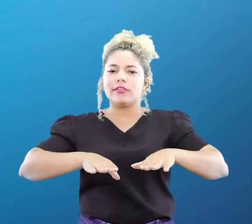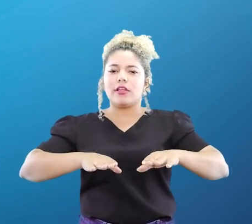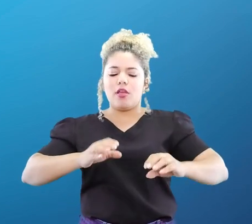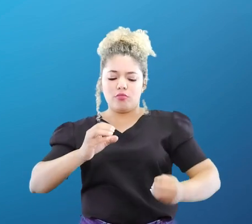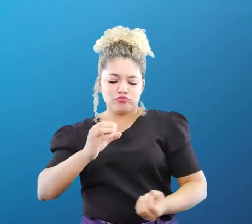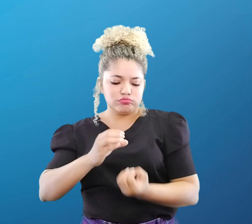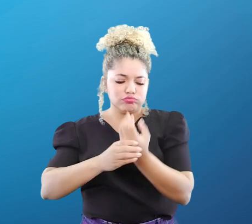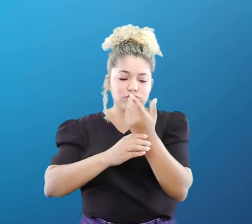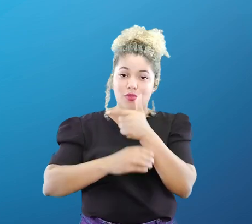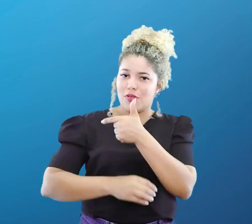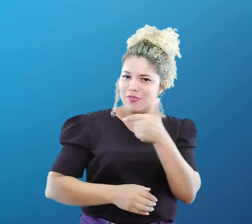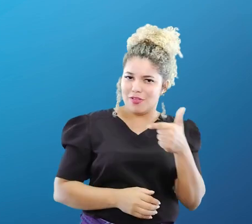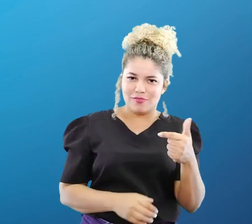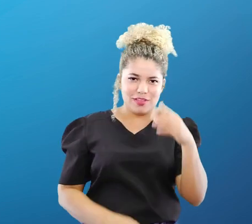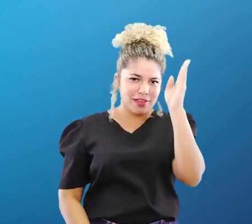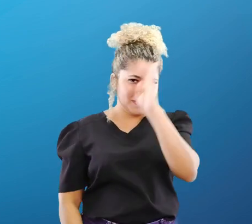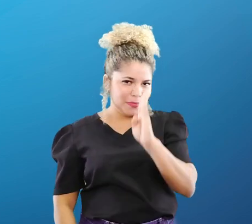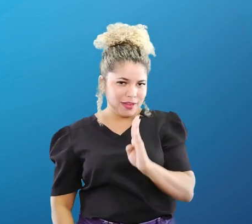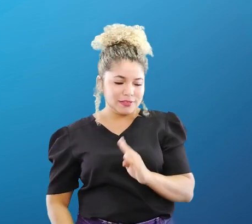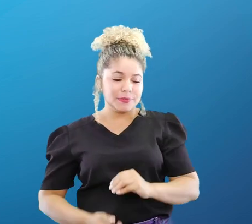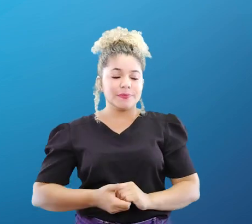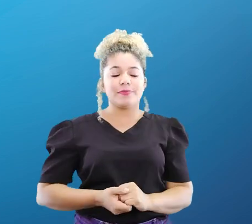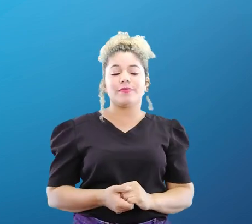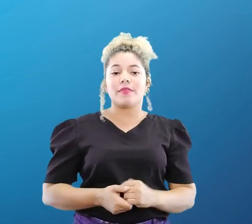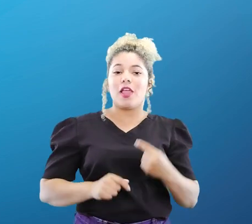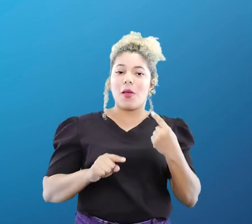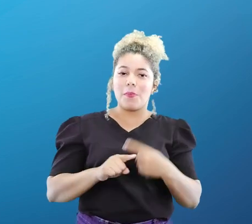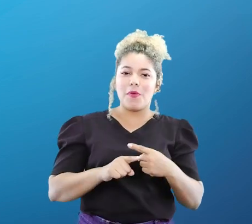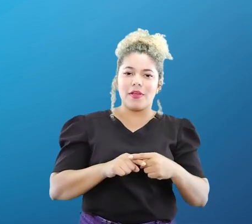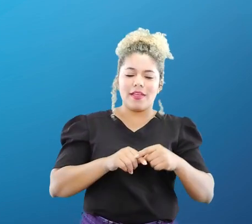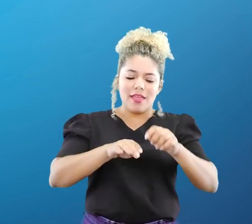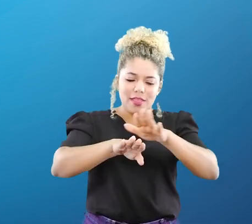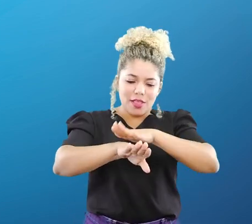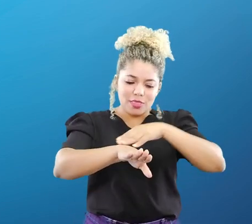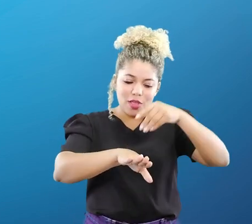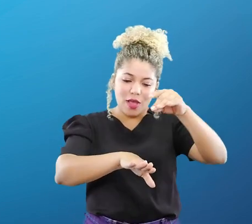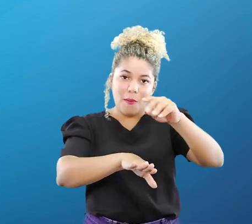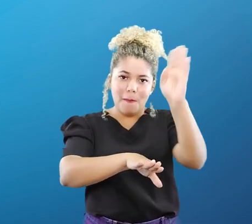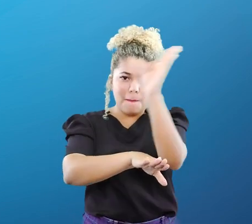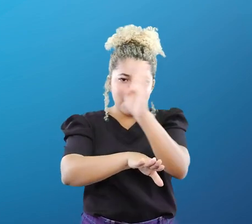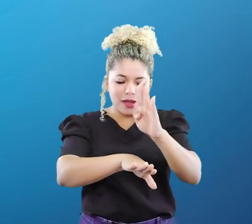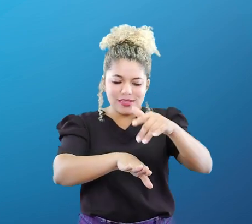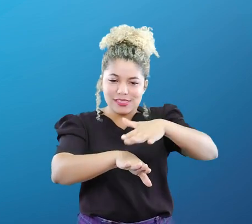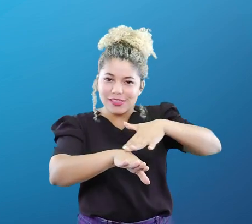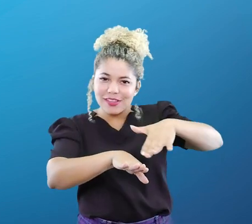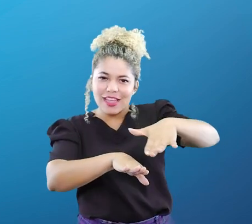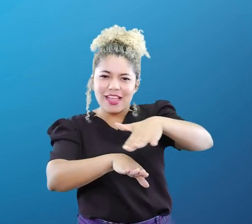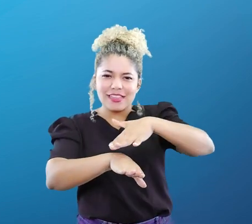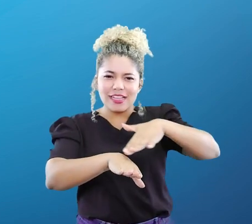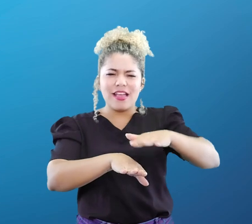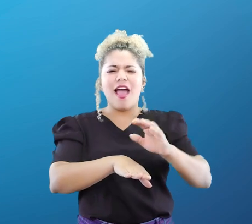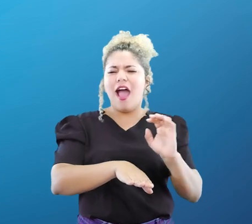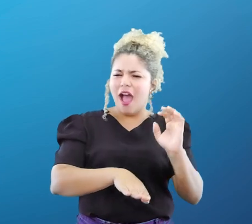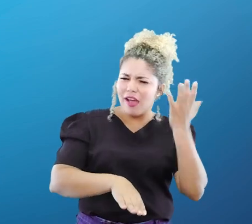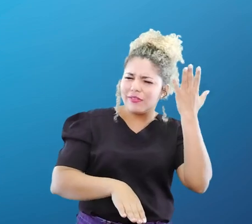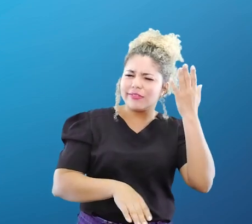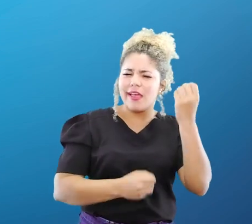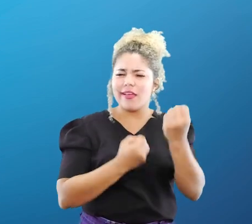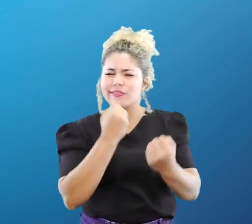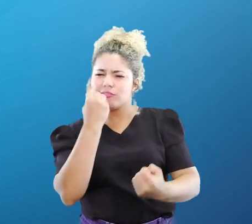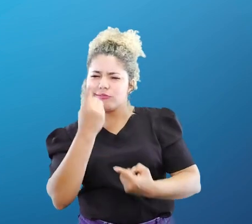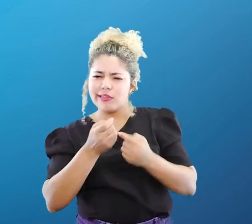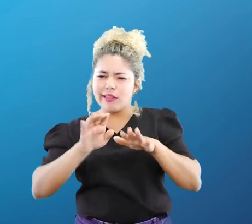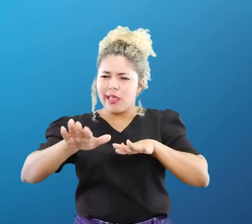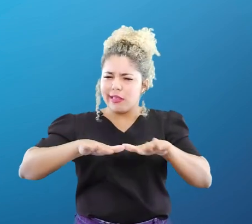mais ativos. Isso devido à estabilidade da placa. É claro que alguns tremores são sentidos em algumas regiões de